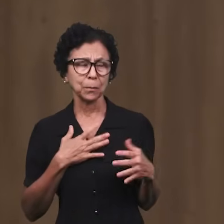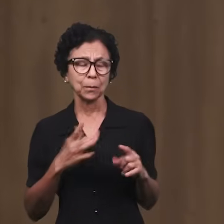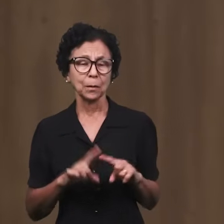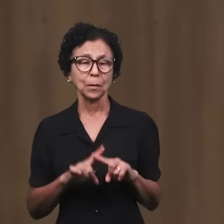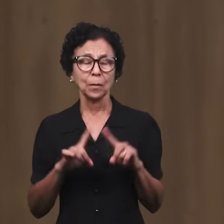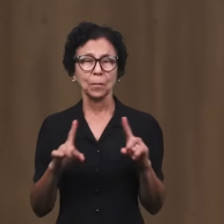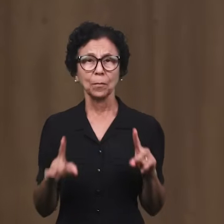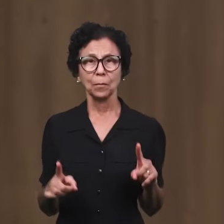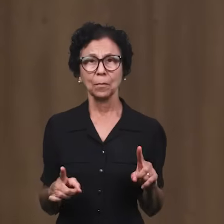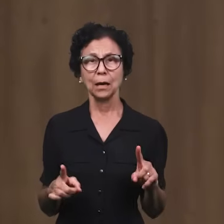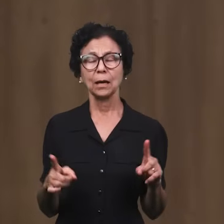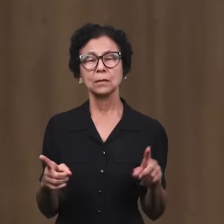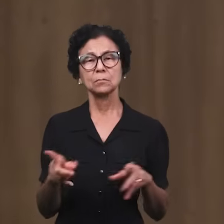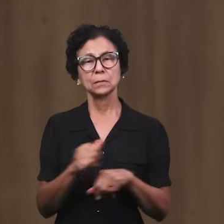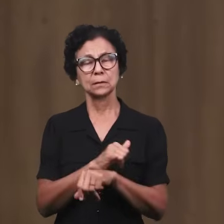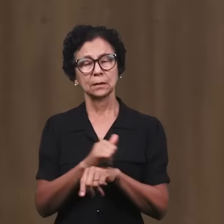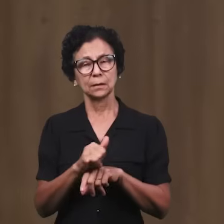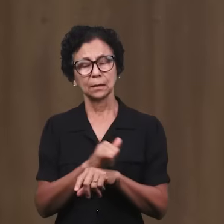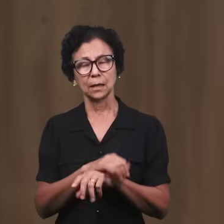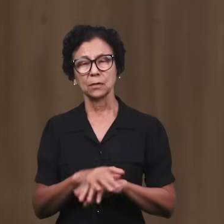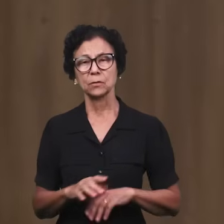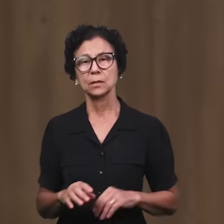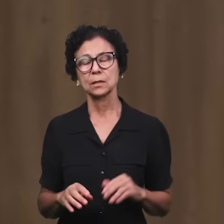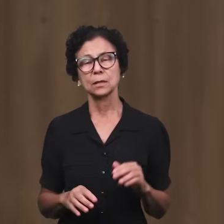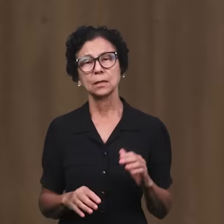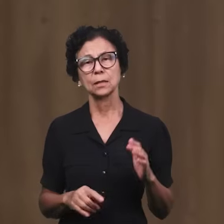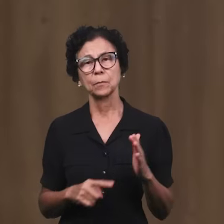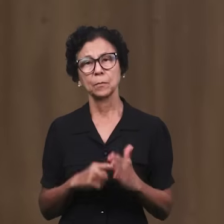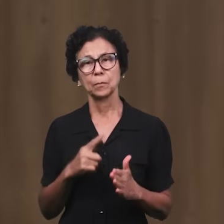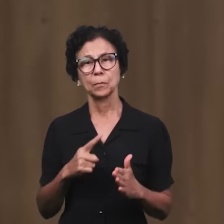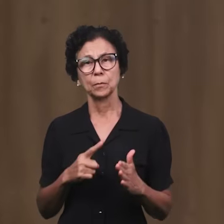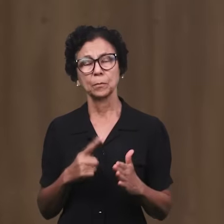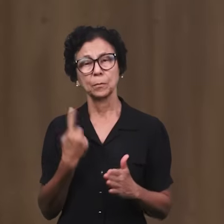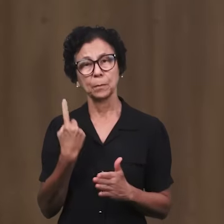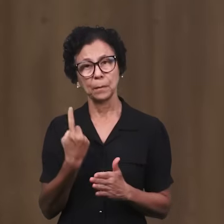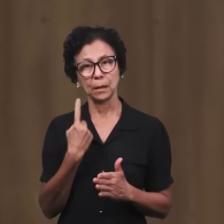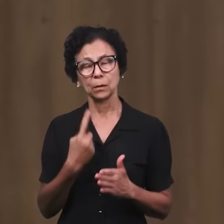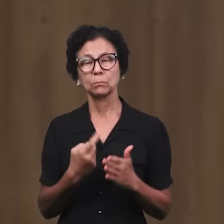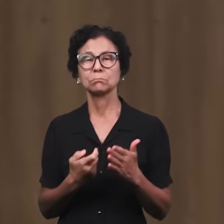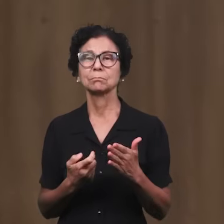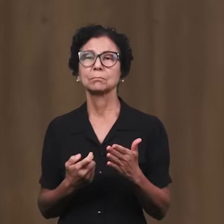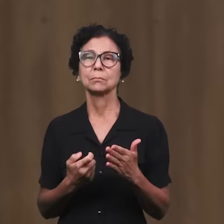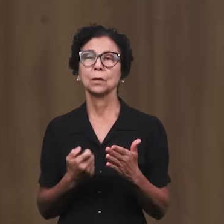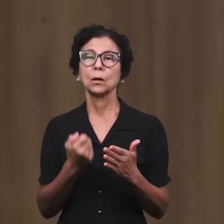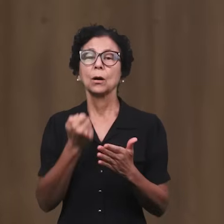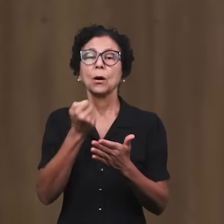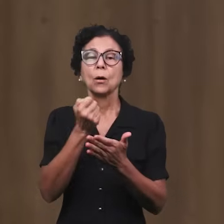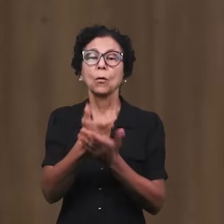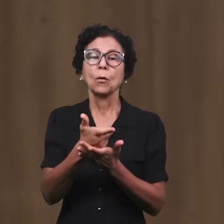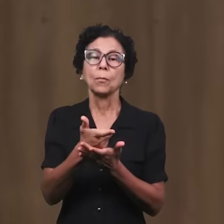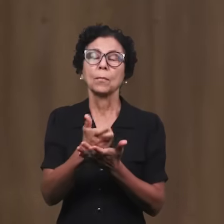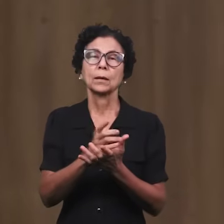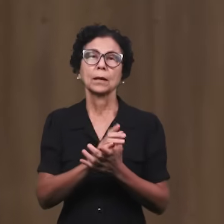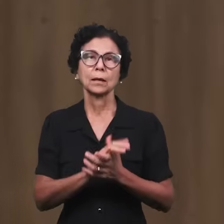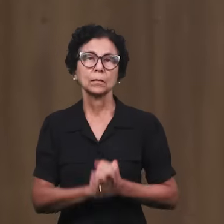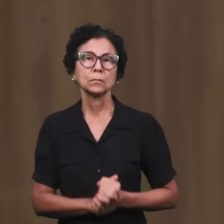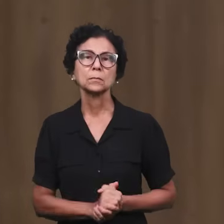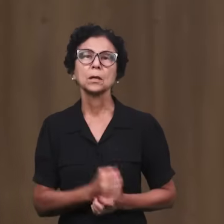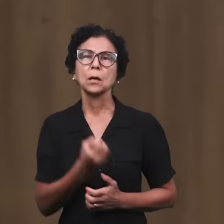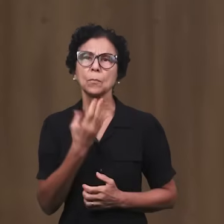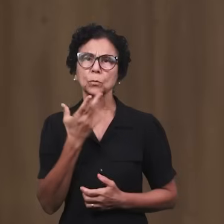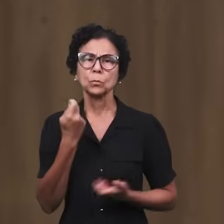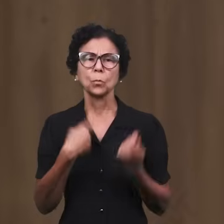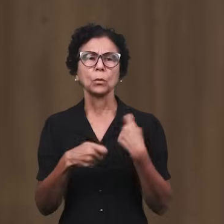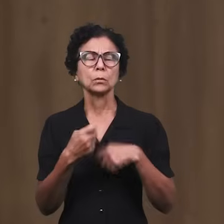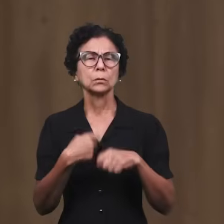ajudam para quem vai comprar o primeiro imóvel. Então, podemos dizer com toda segurança, investir em imóvel é um bom